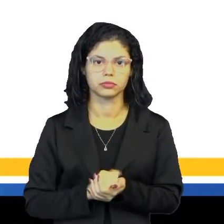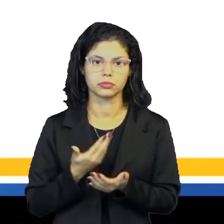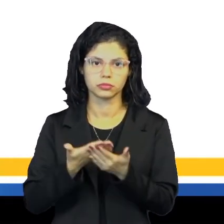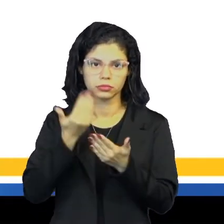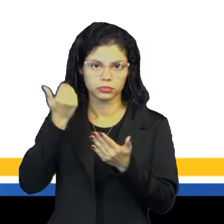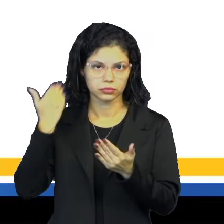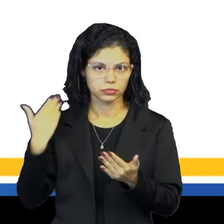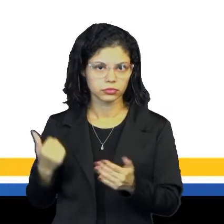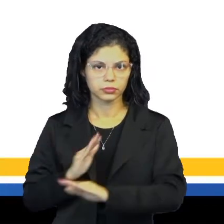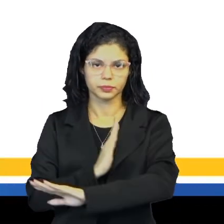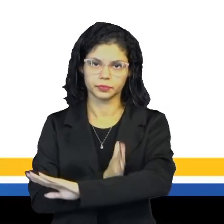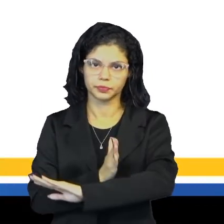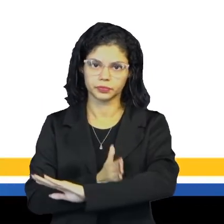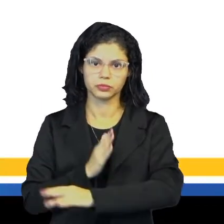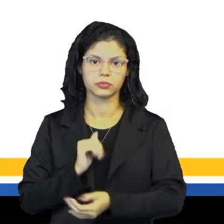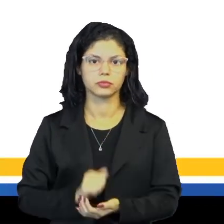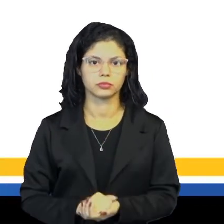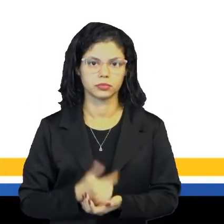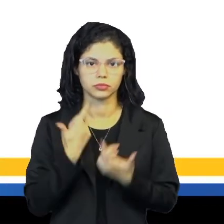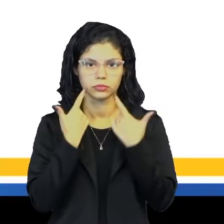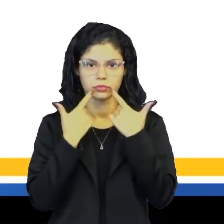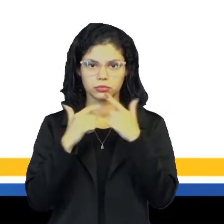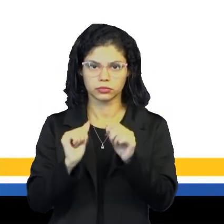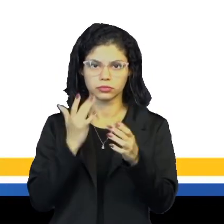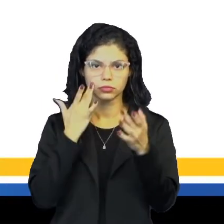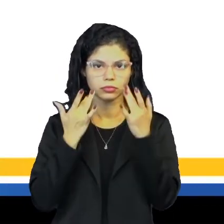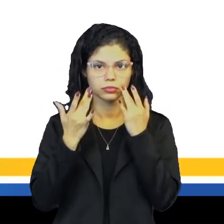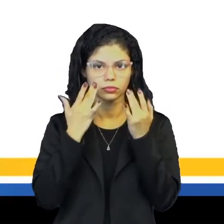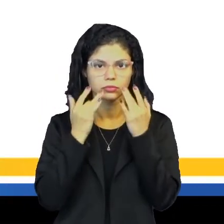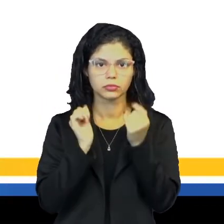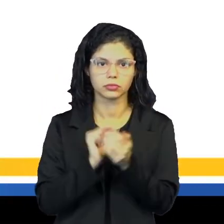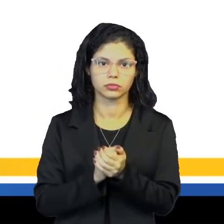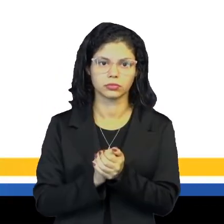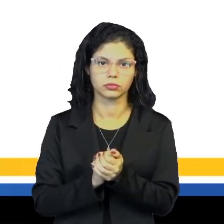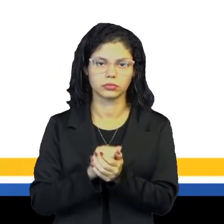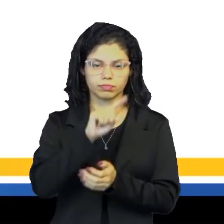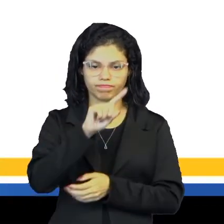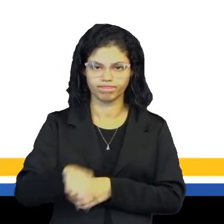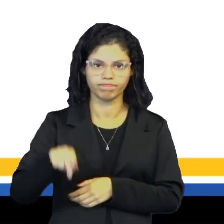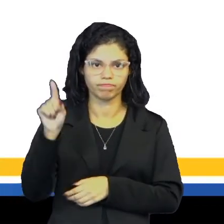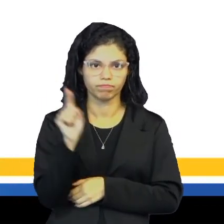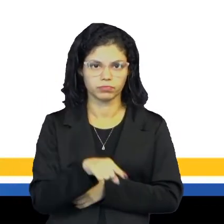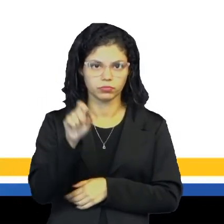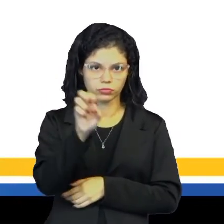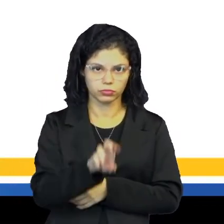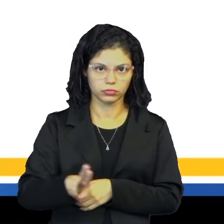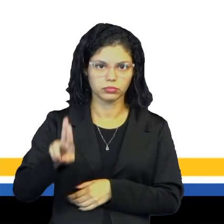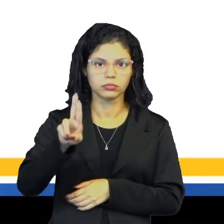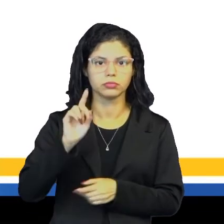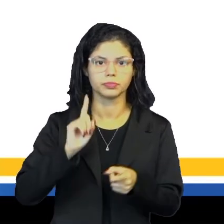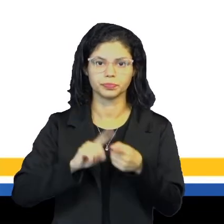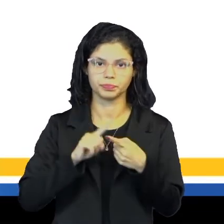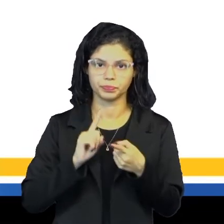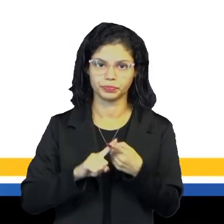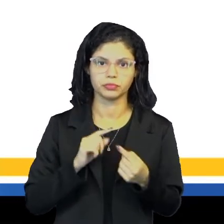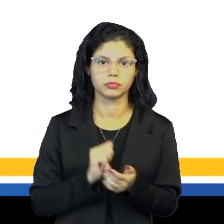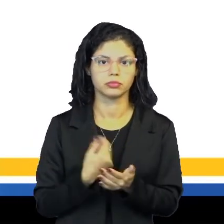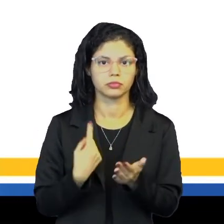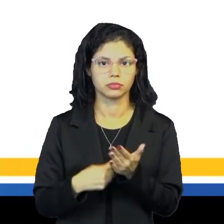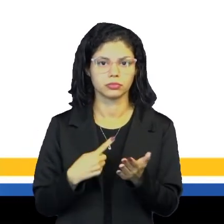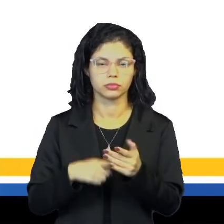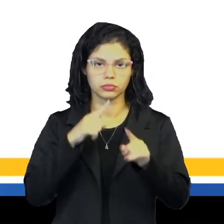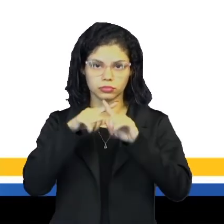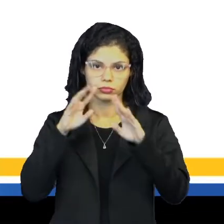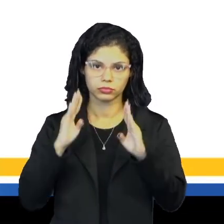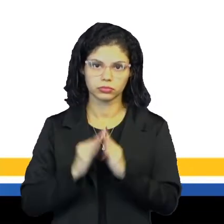época medieval, durante muitos anos, a linguagem teatral foi banida na Europa. Isso porque era